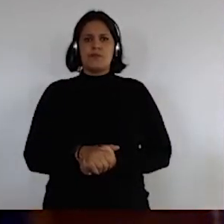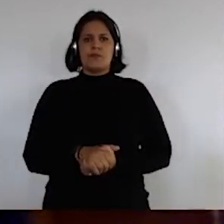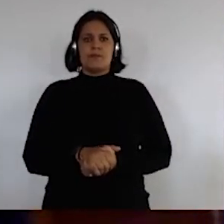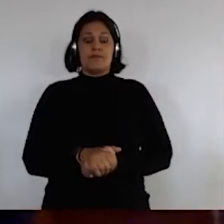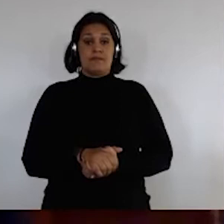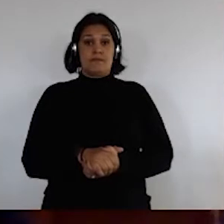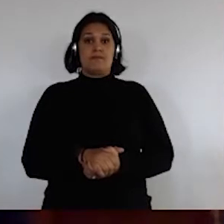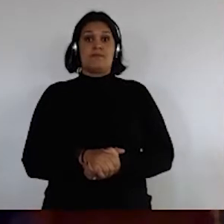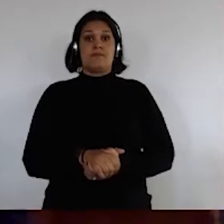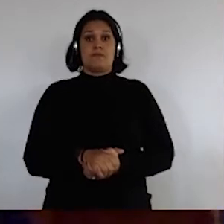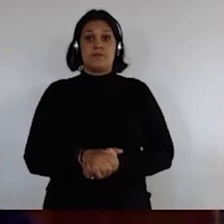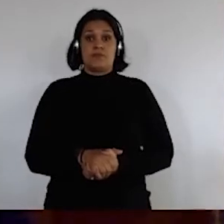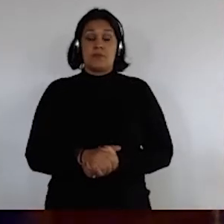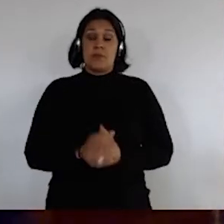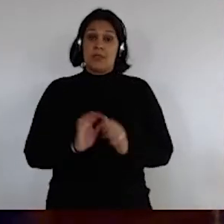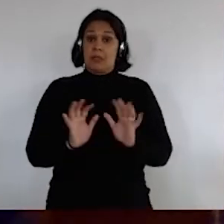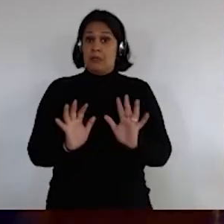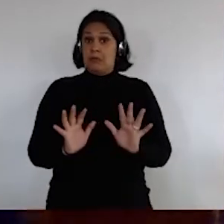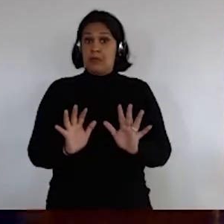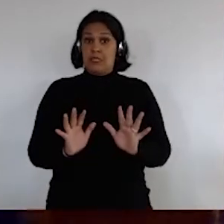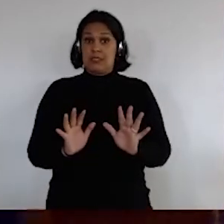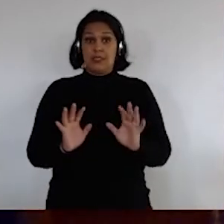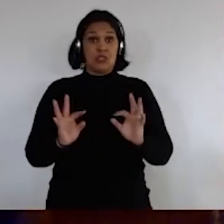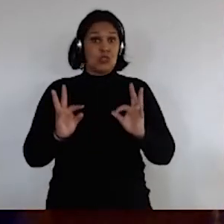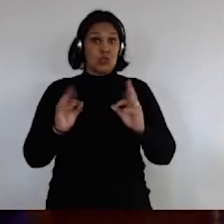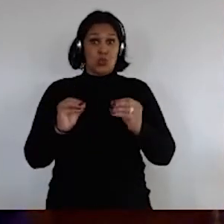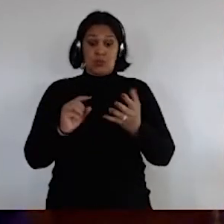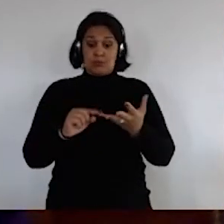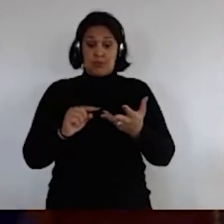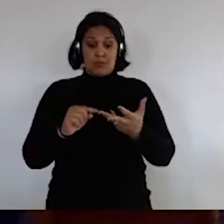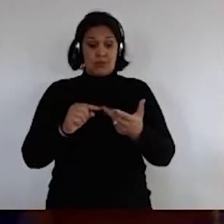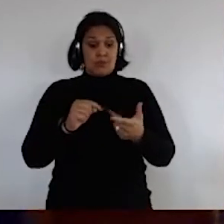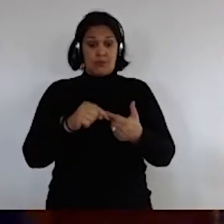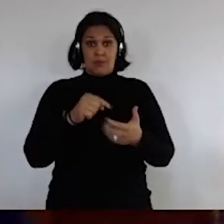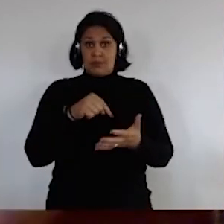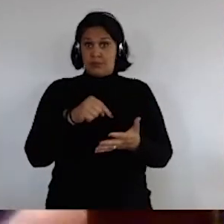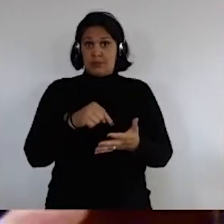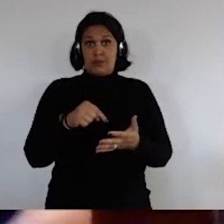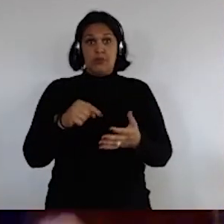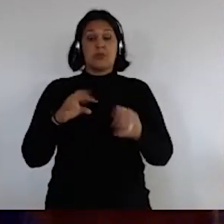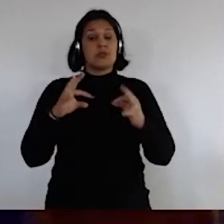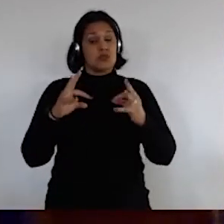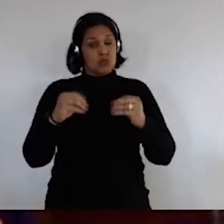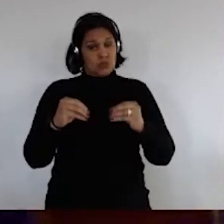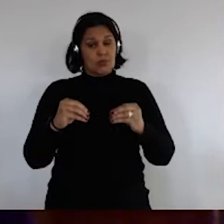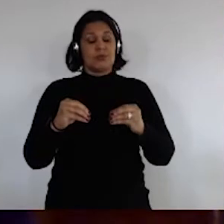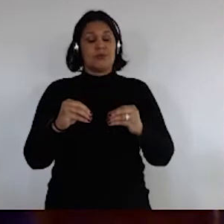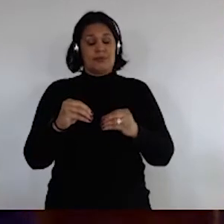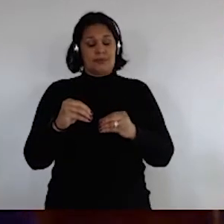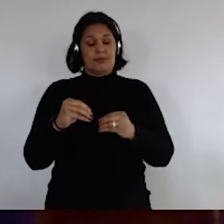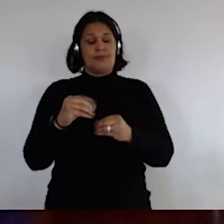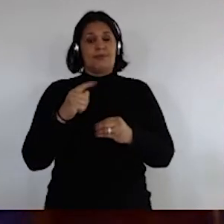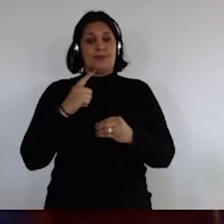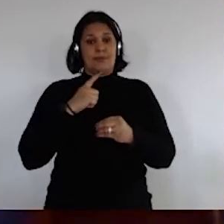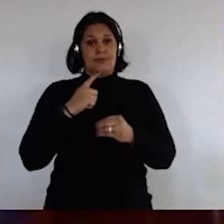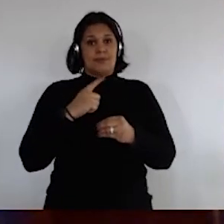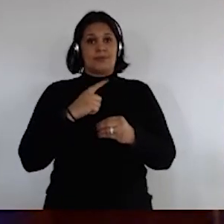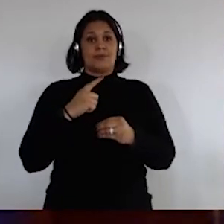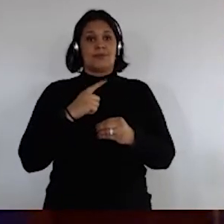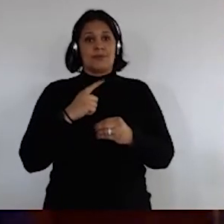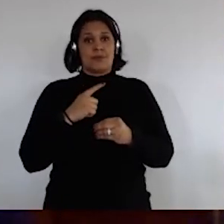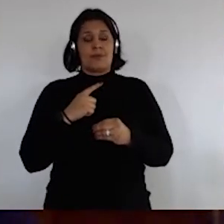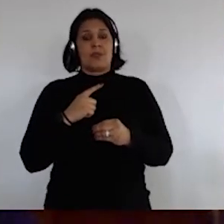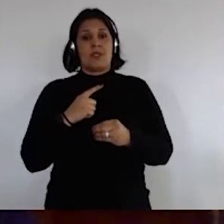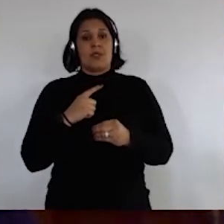sediado. Mas todas estas normas, elas exatamente estão a